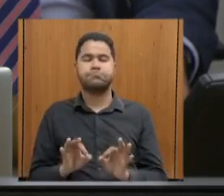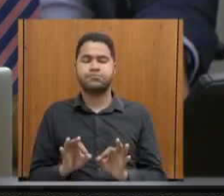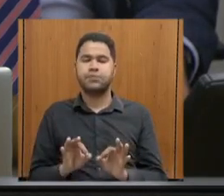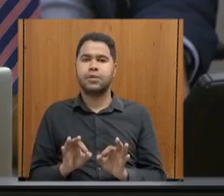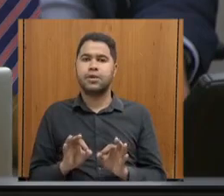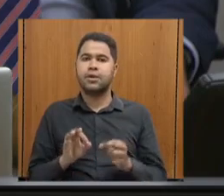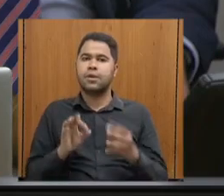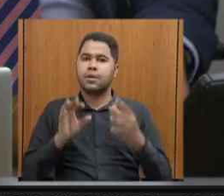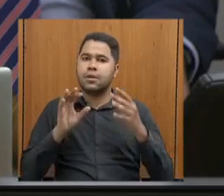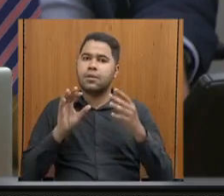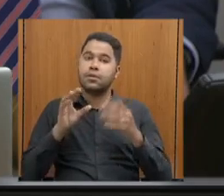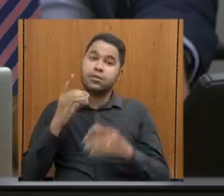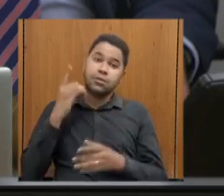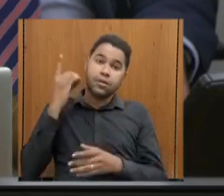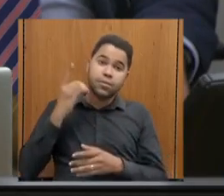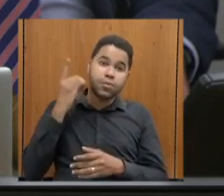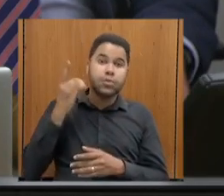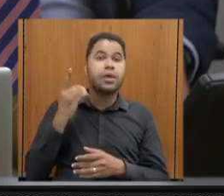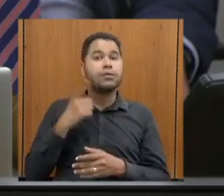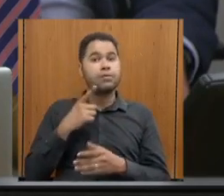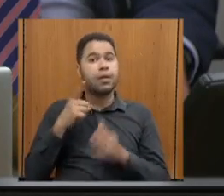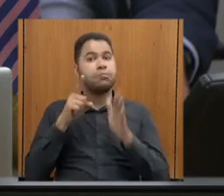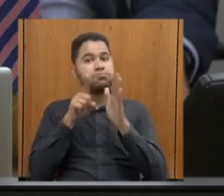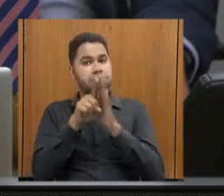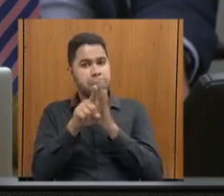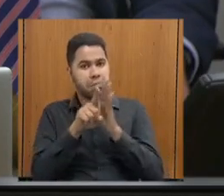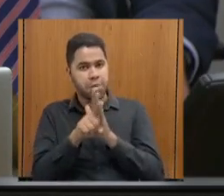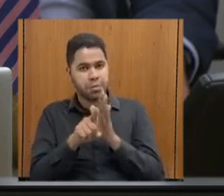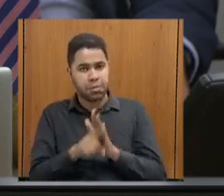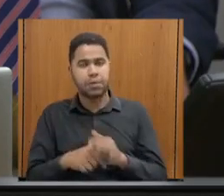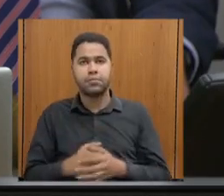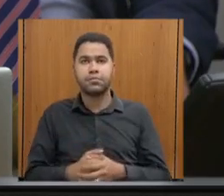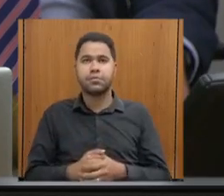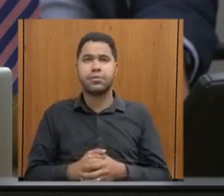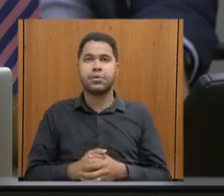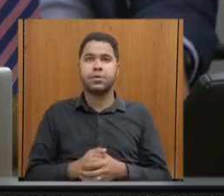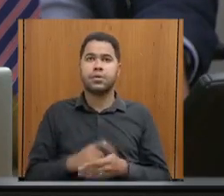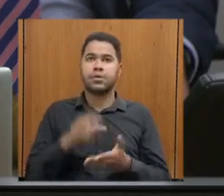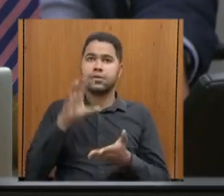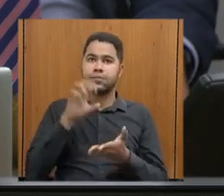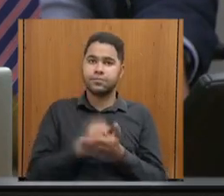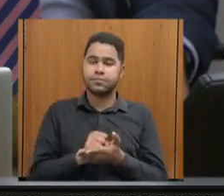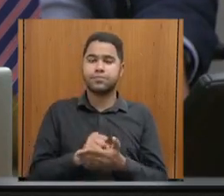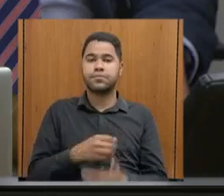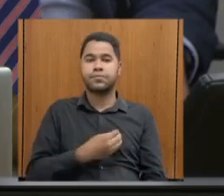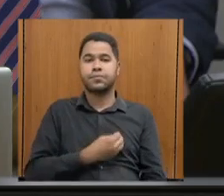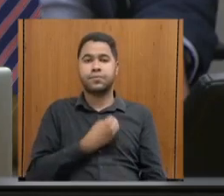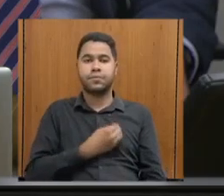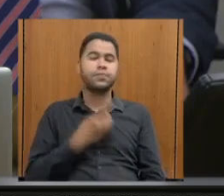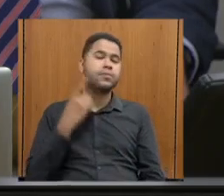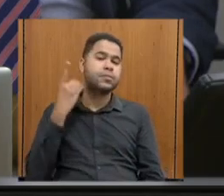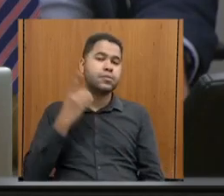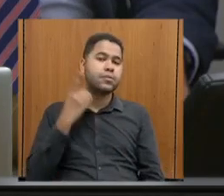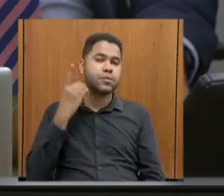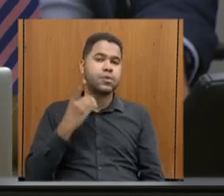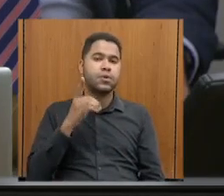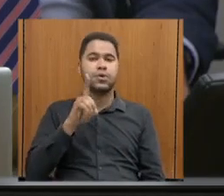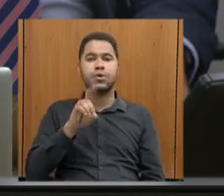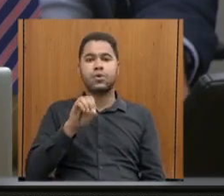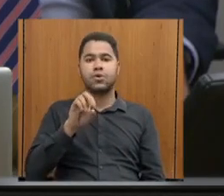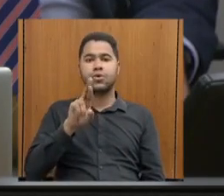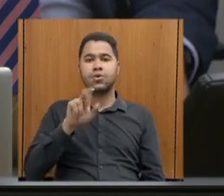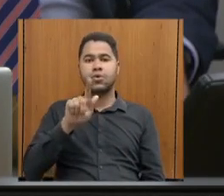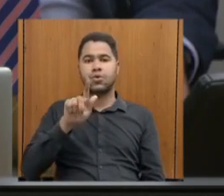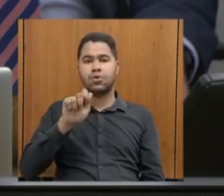muitos deputados e muitas perguntas a fazer quero registrar as presenças do deputado doorgal